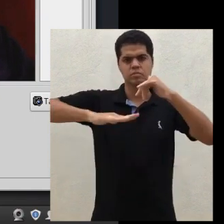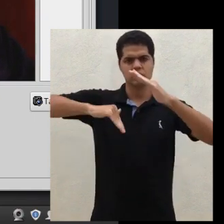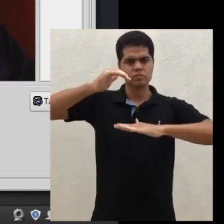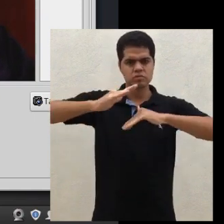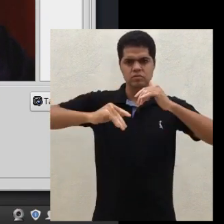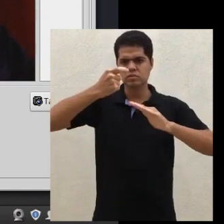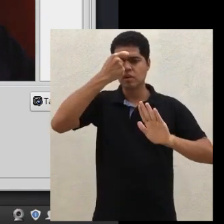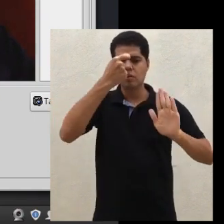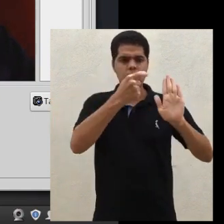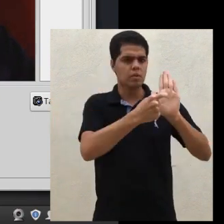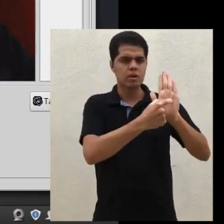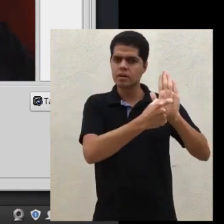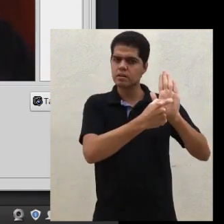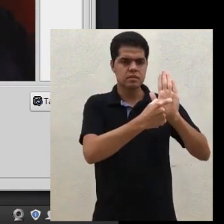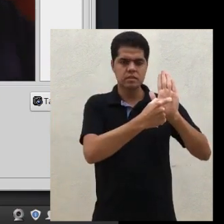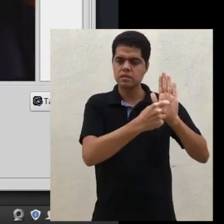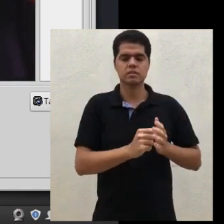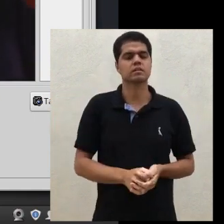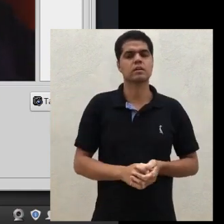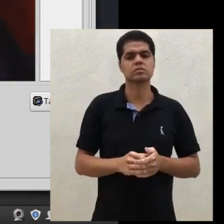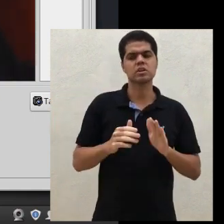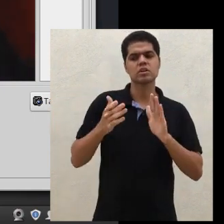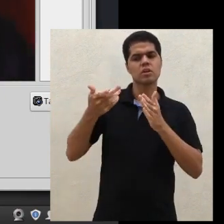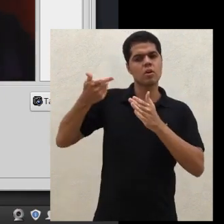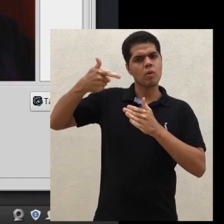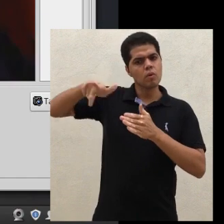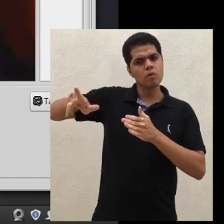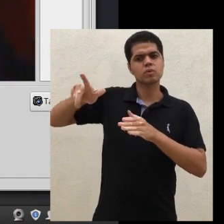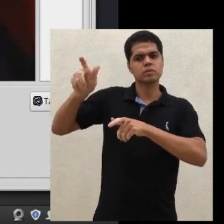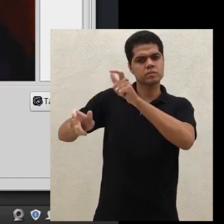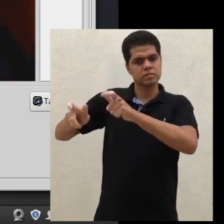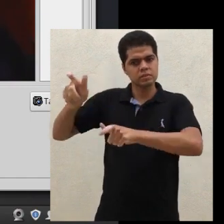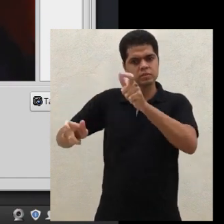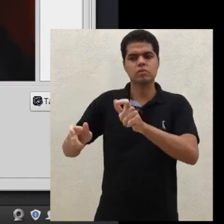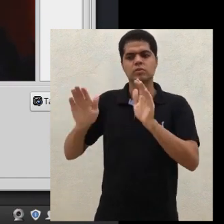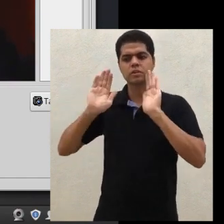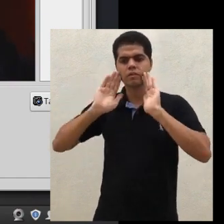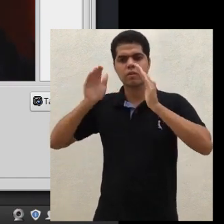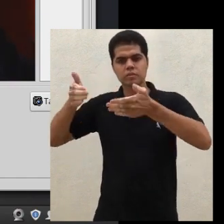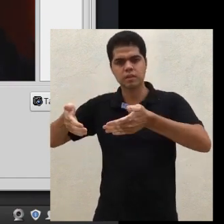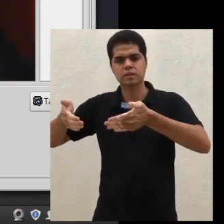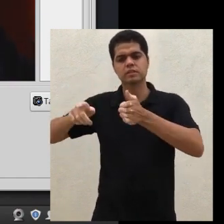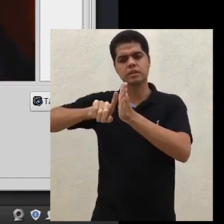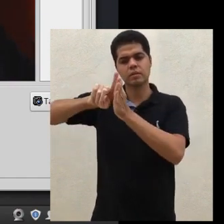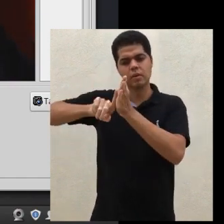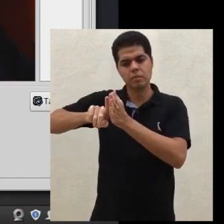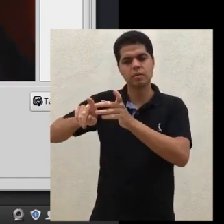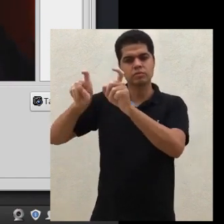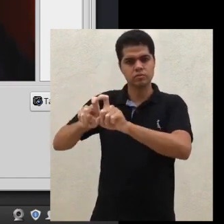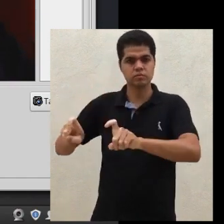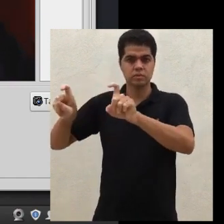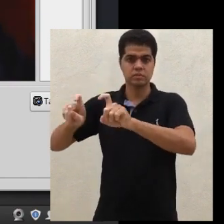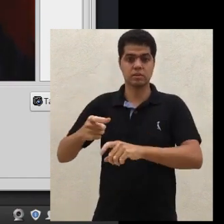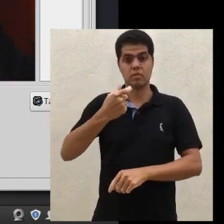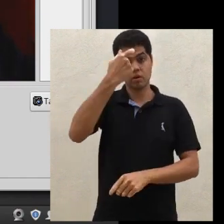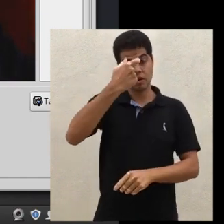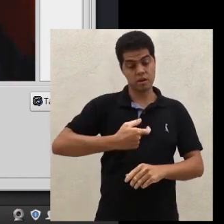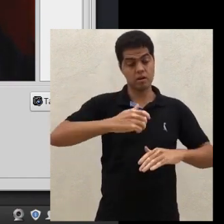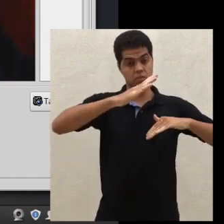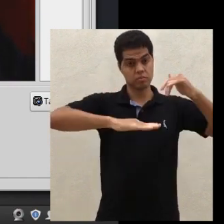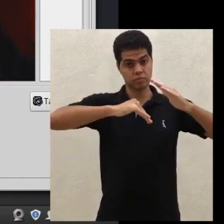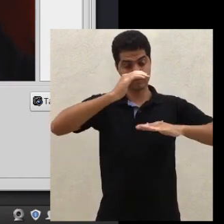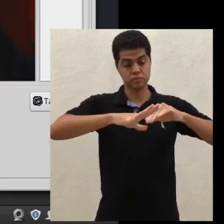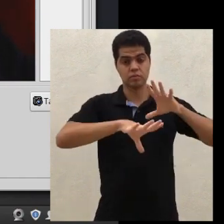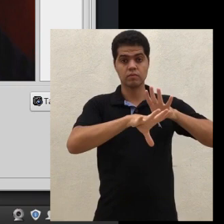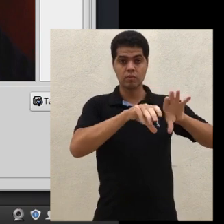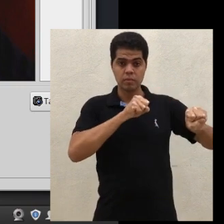sou profissional da área de inteligência artificial. Isso aí é o pessoal da área mais voltada à ciência da computação, né? Minha formação é em